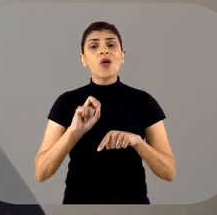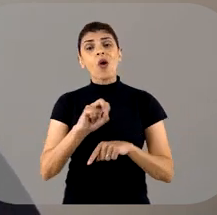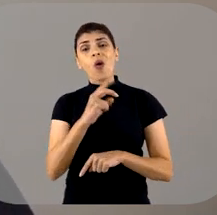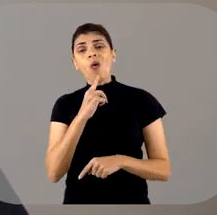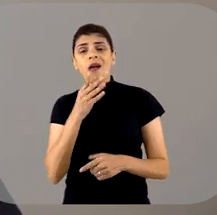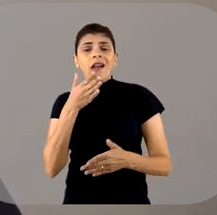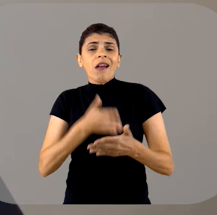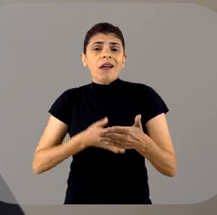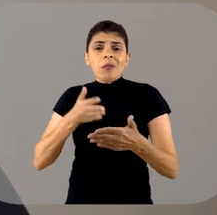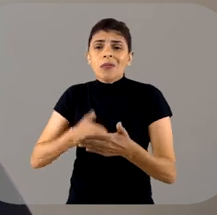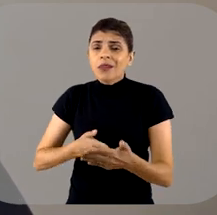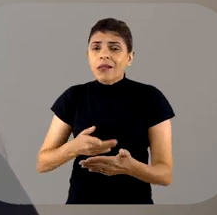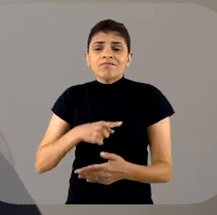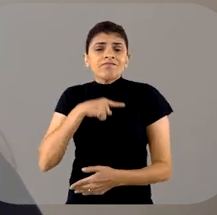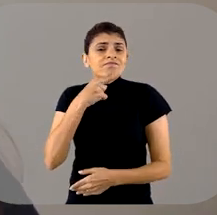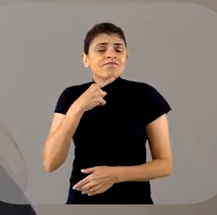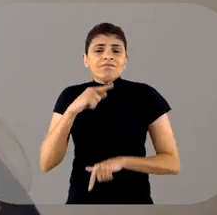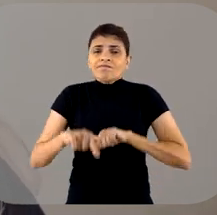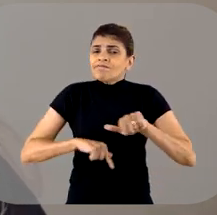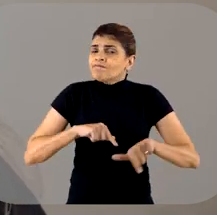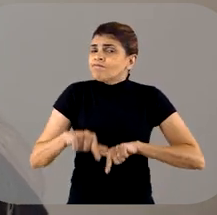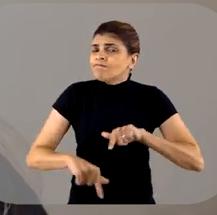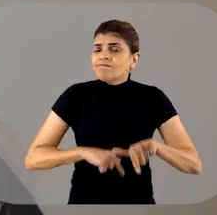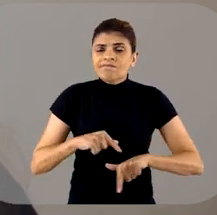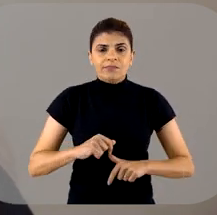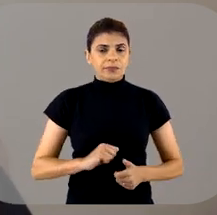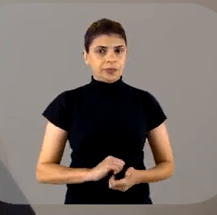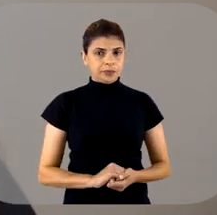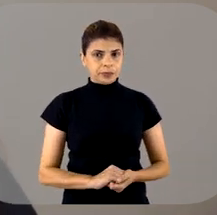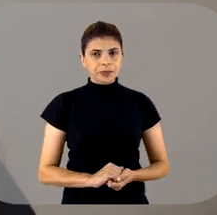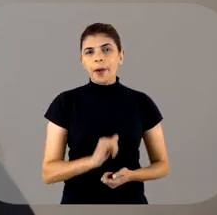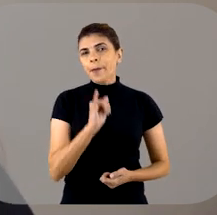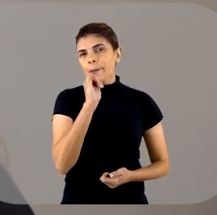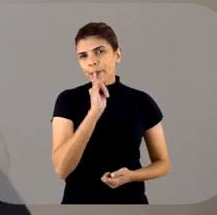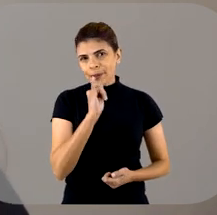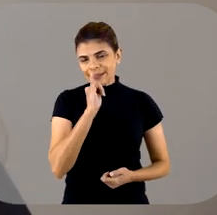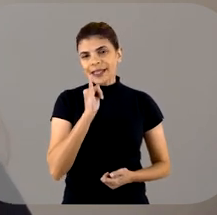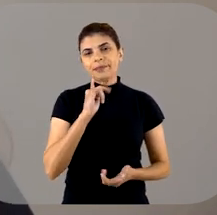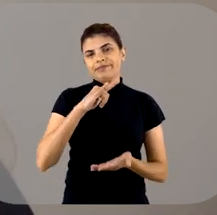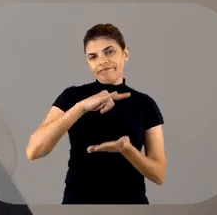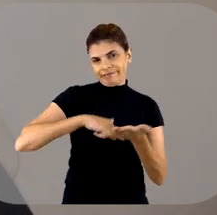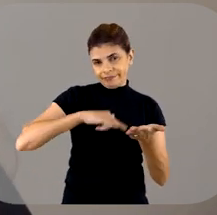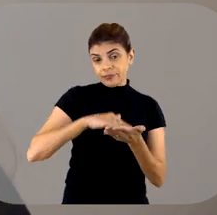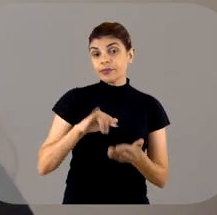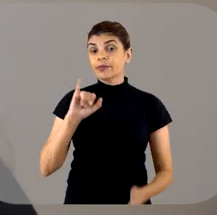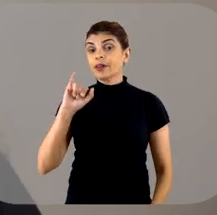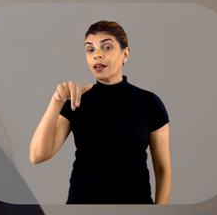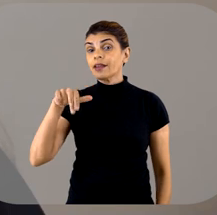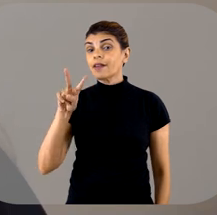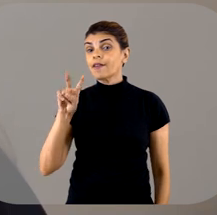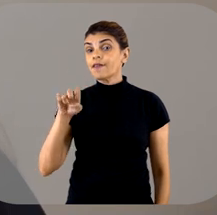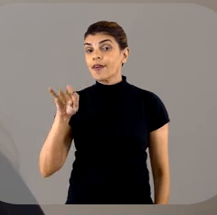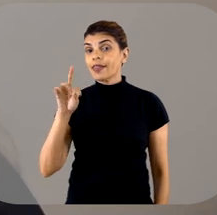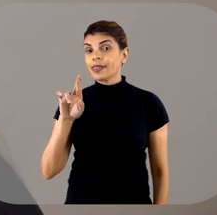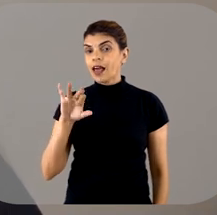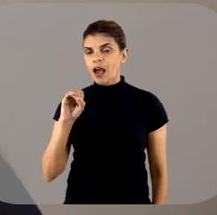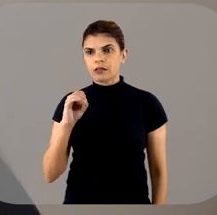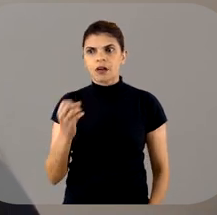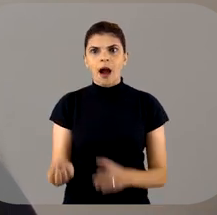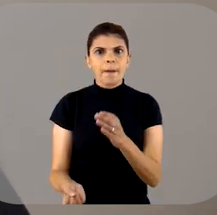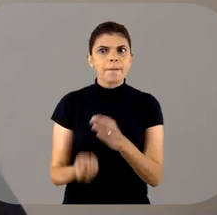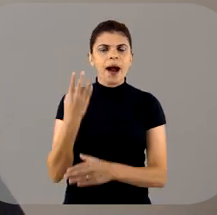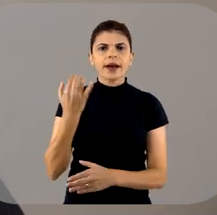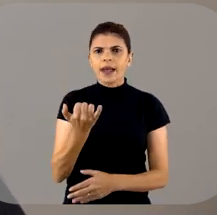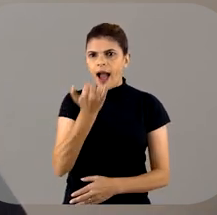anulavam ou limitavam a capacidade de trabalho. É o caso dos inventários, em que aparecem